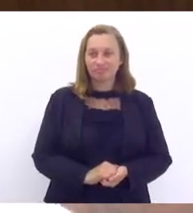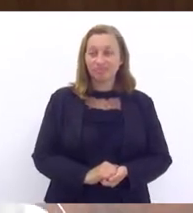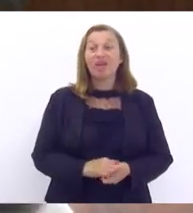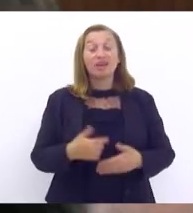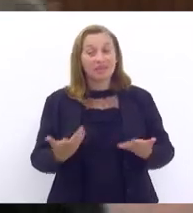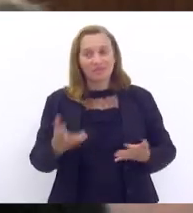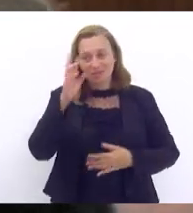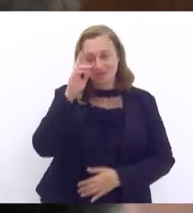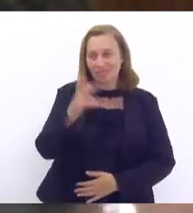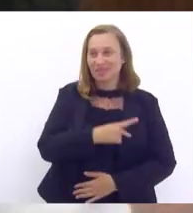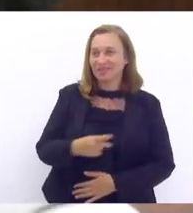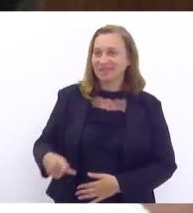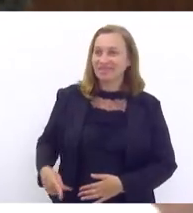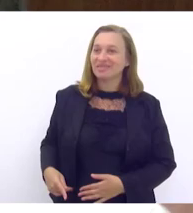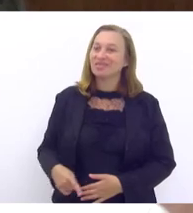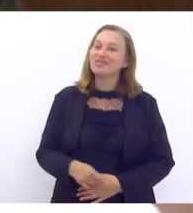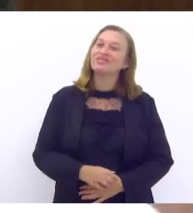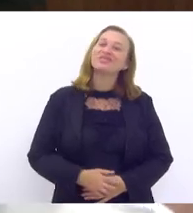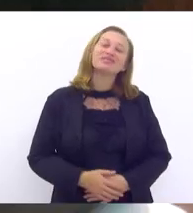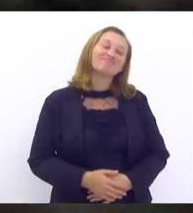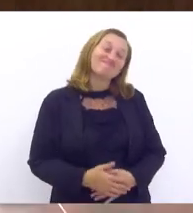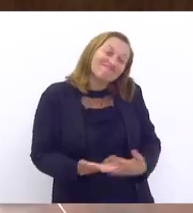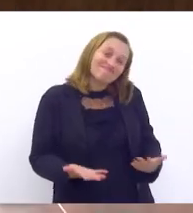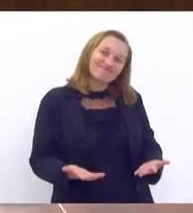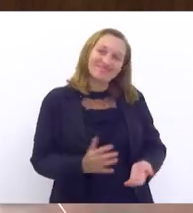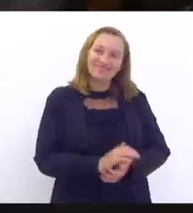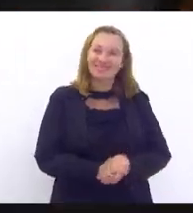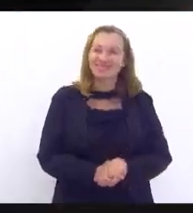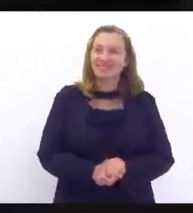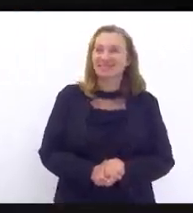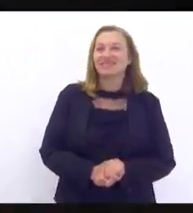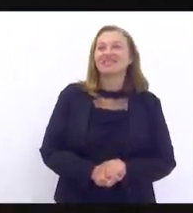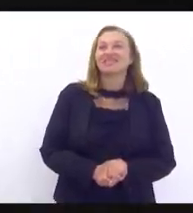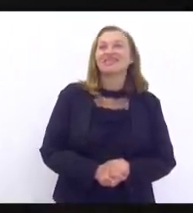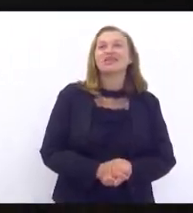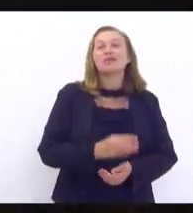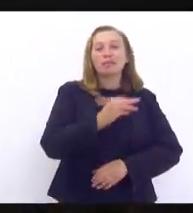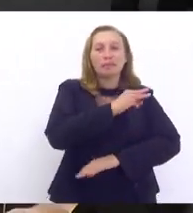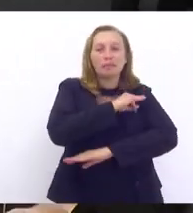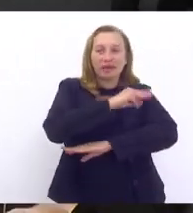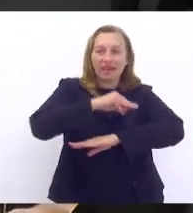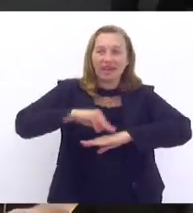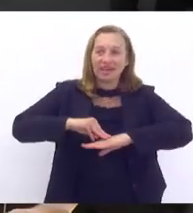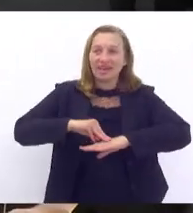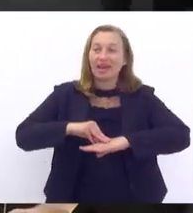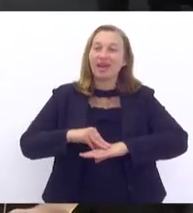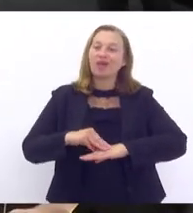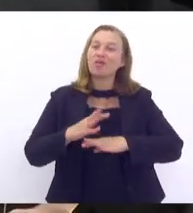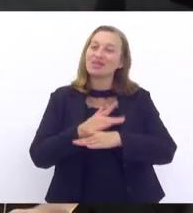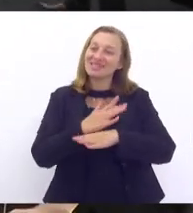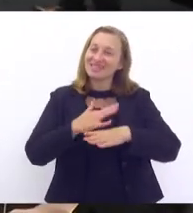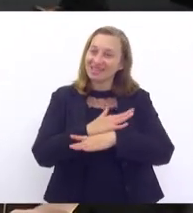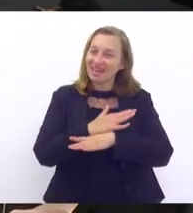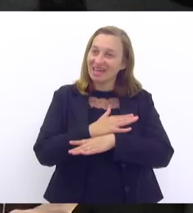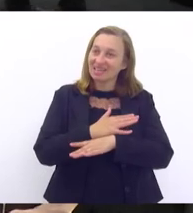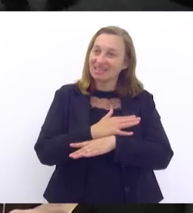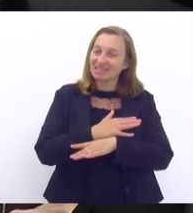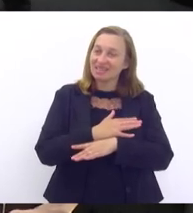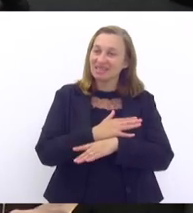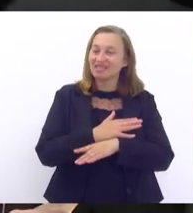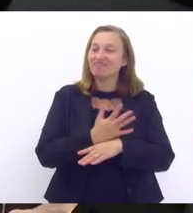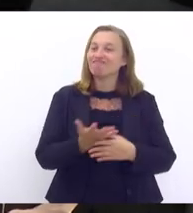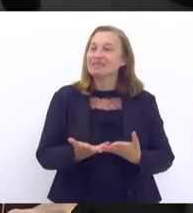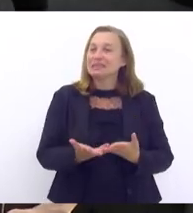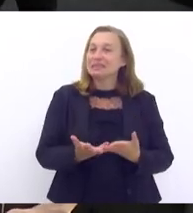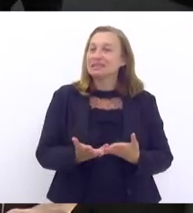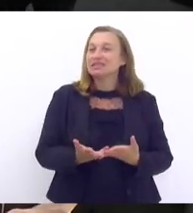Então, presidente, era isso, enfim. Macaé é uma cidade que transcende, na verdade, a